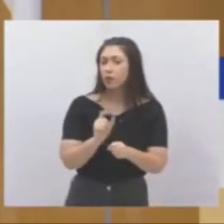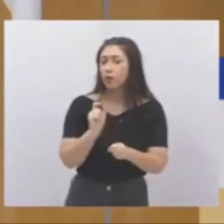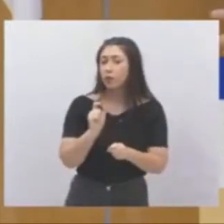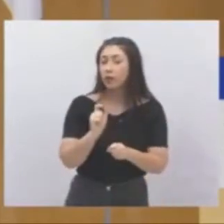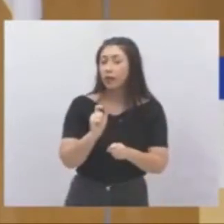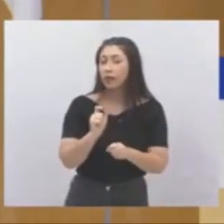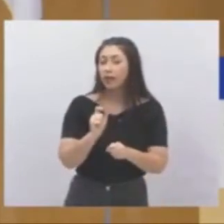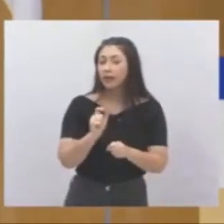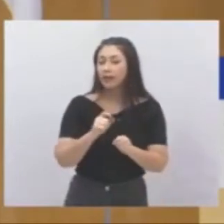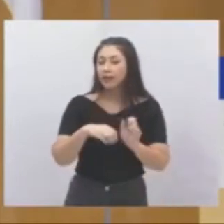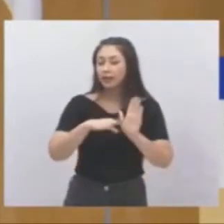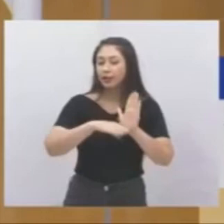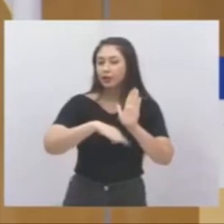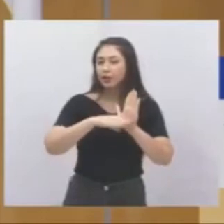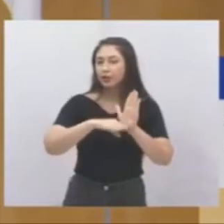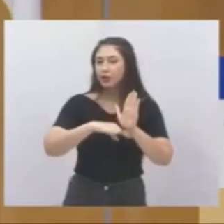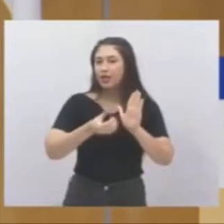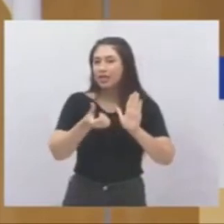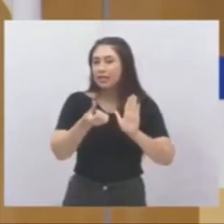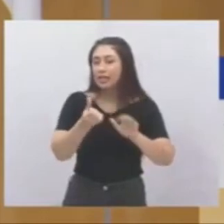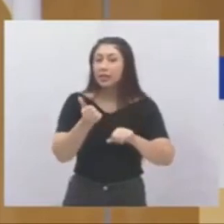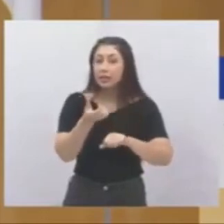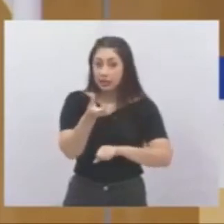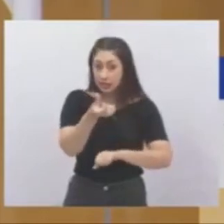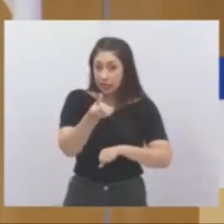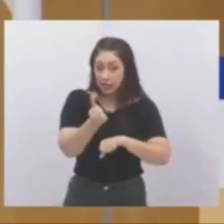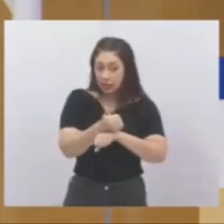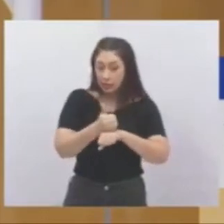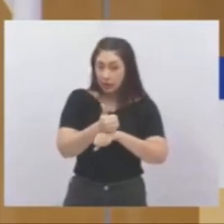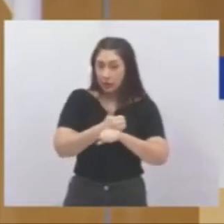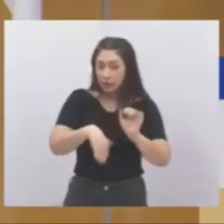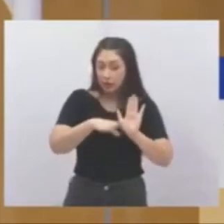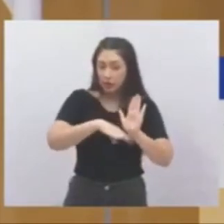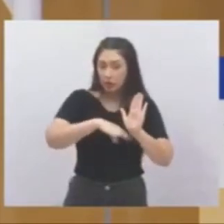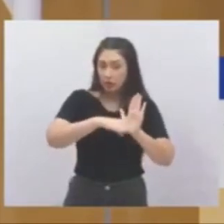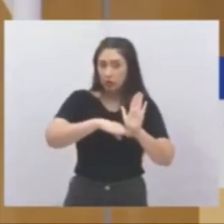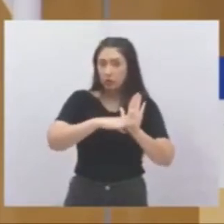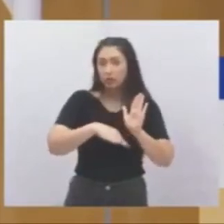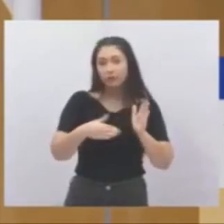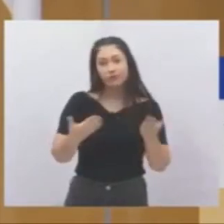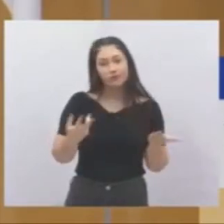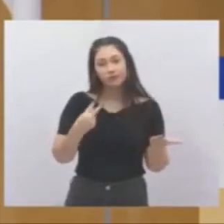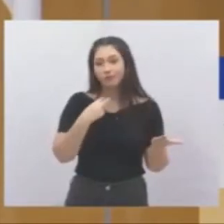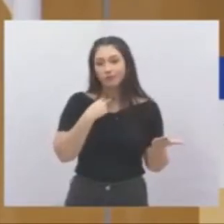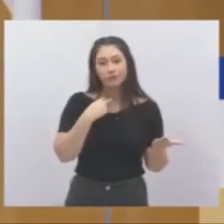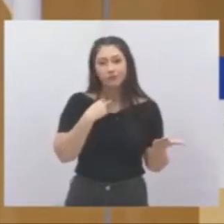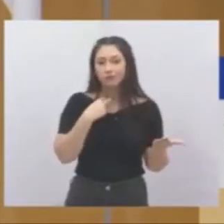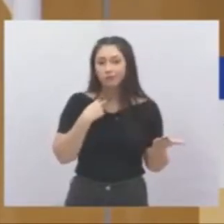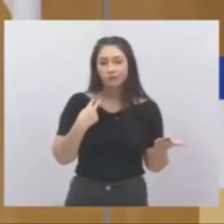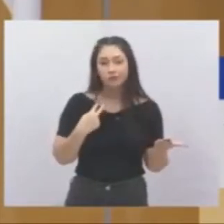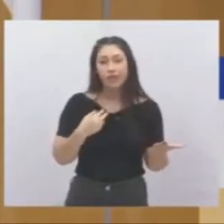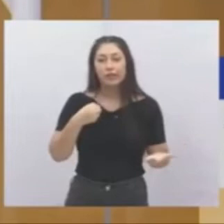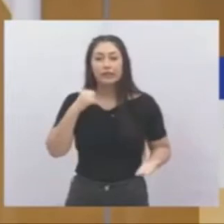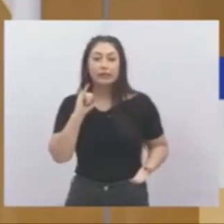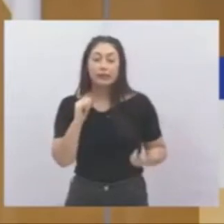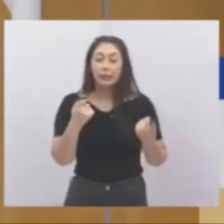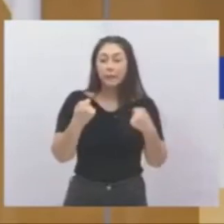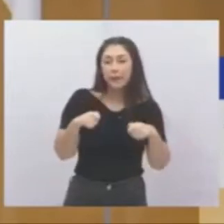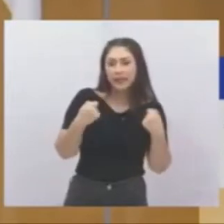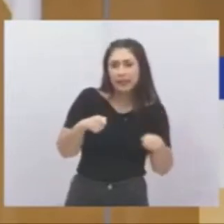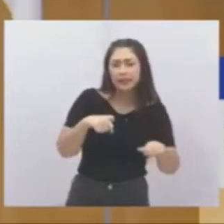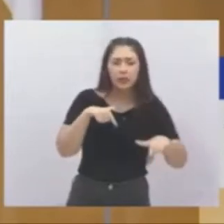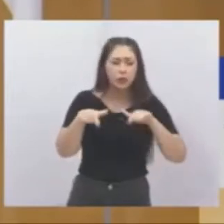Menos 6 profissionais ainda na nossa rede. Menos 6. Então não dá. Se a gente está precisando de qualidade,